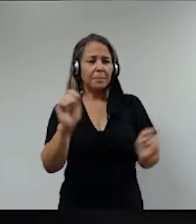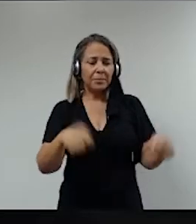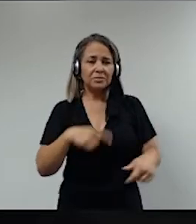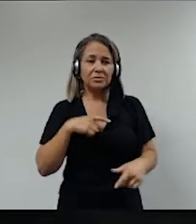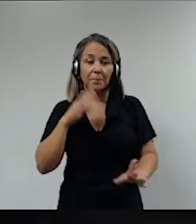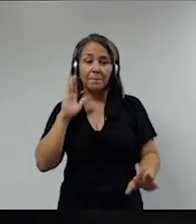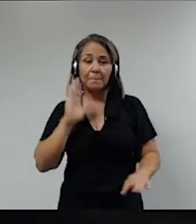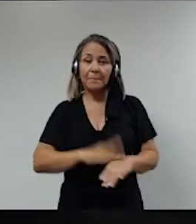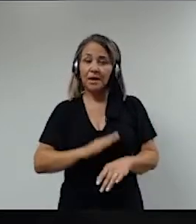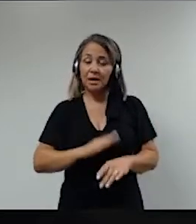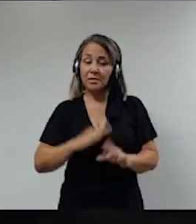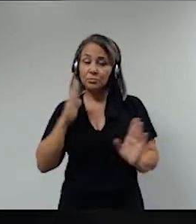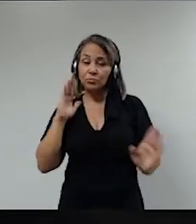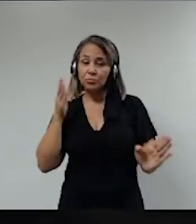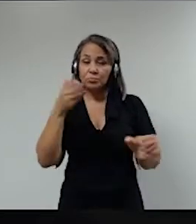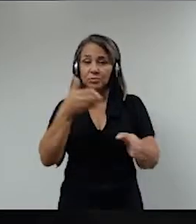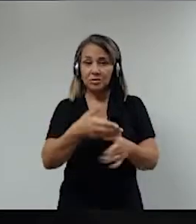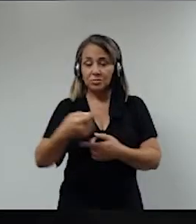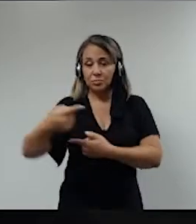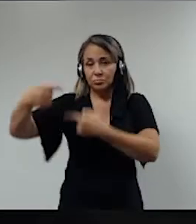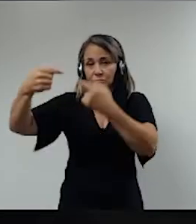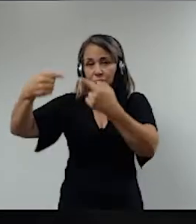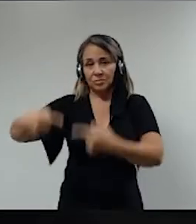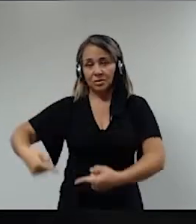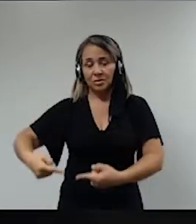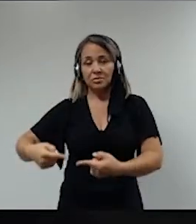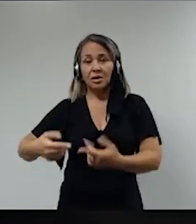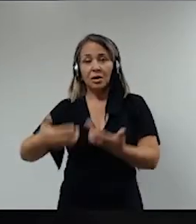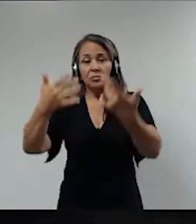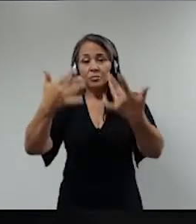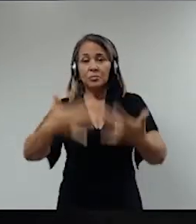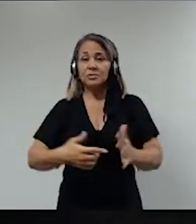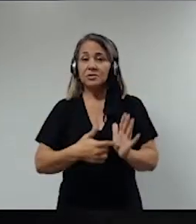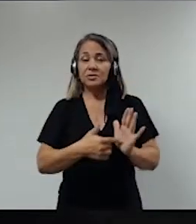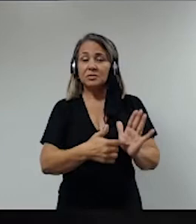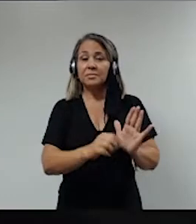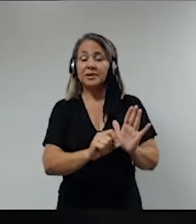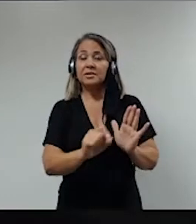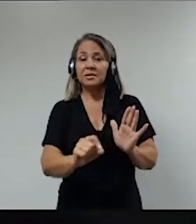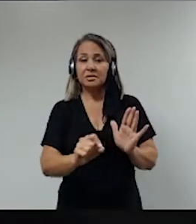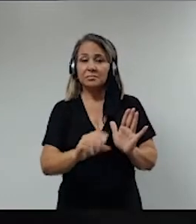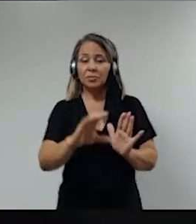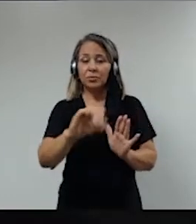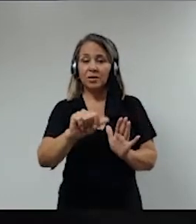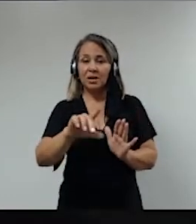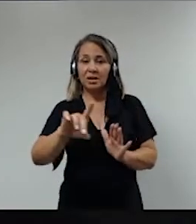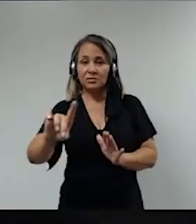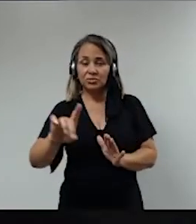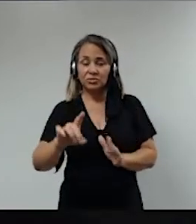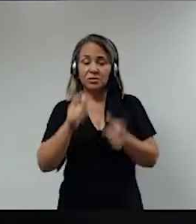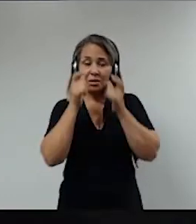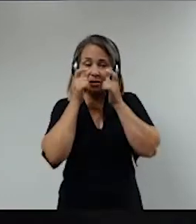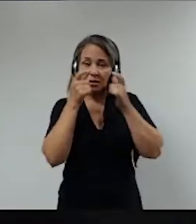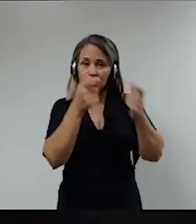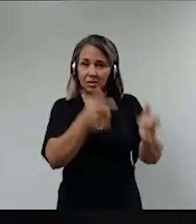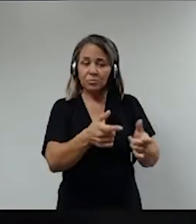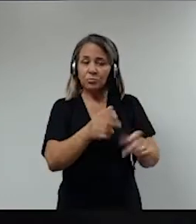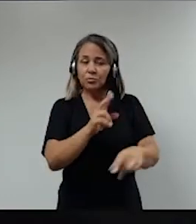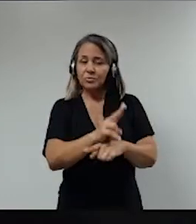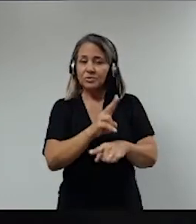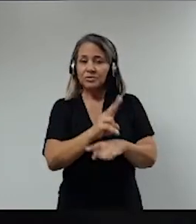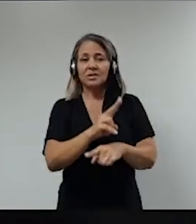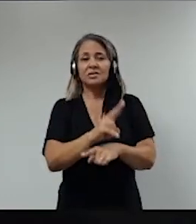concentração de mercado, e eu quero ressaltar, enfatizar que o CAD permanece atento,